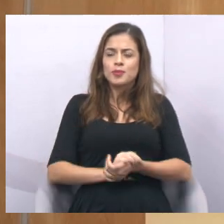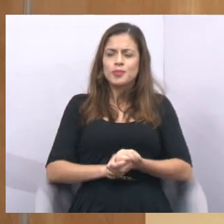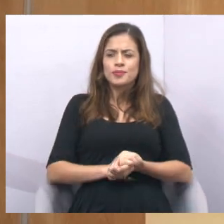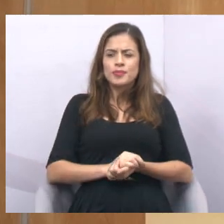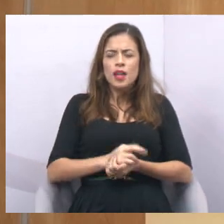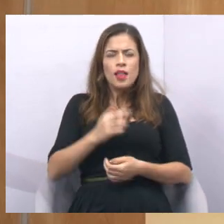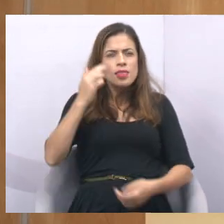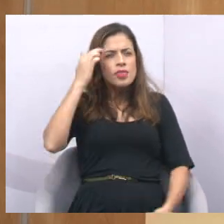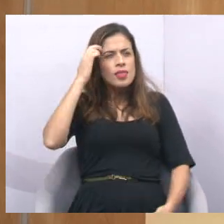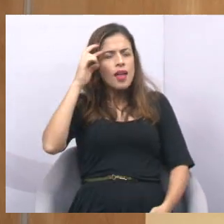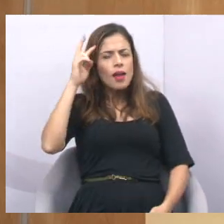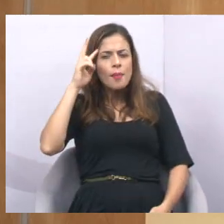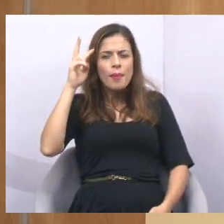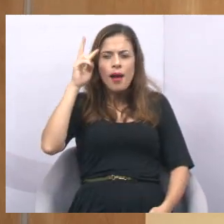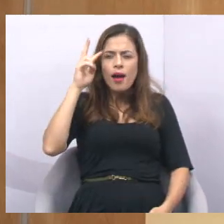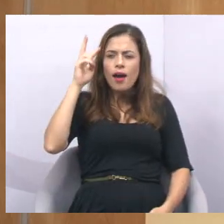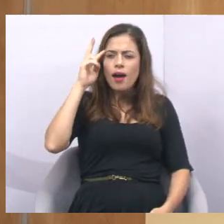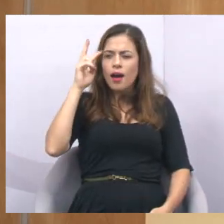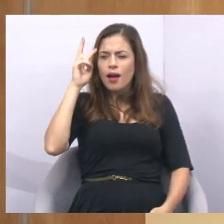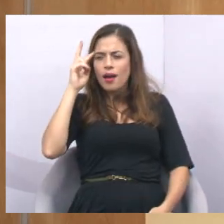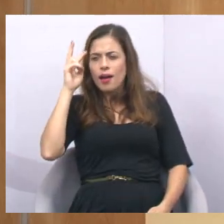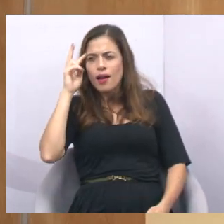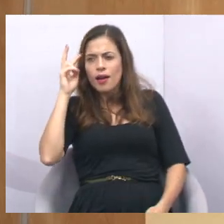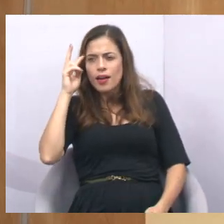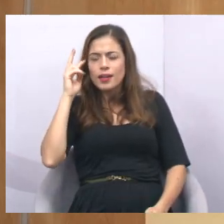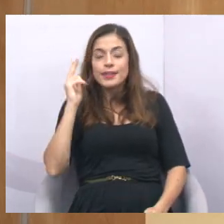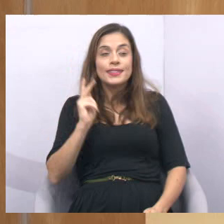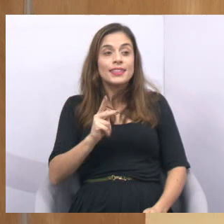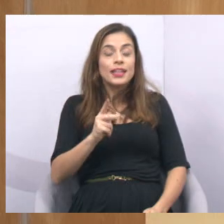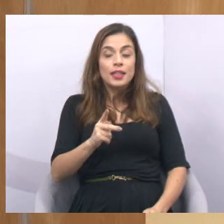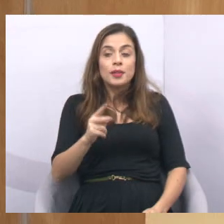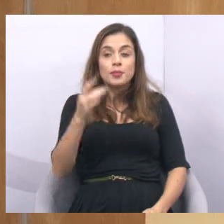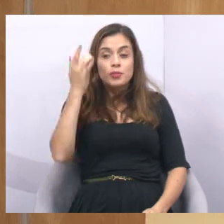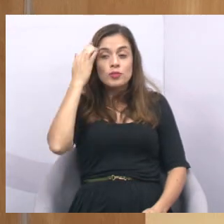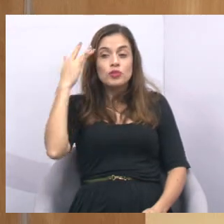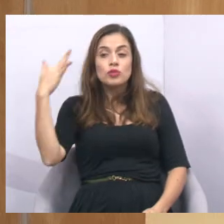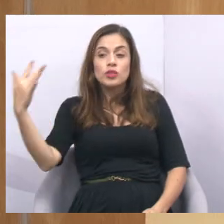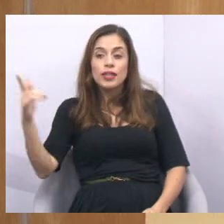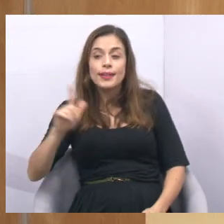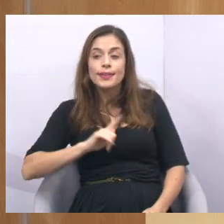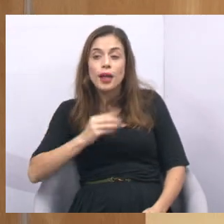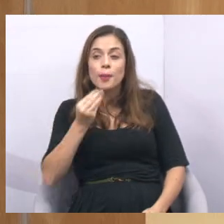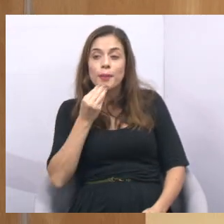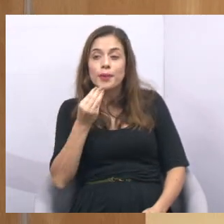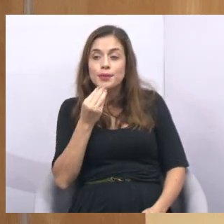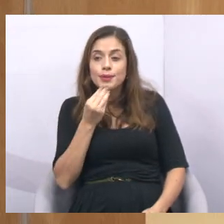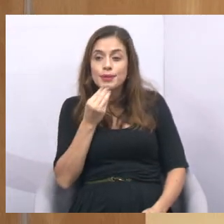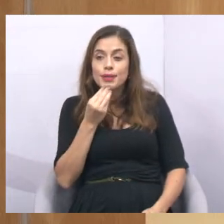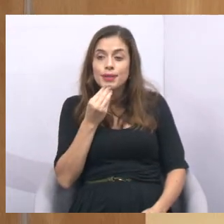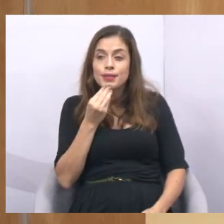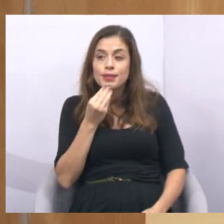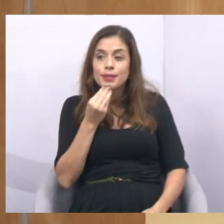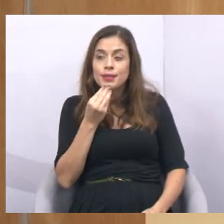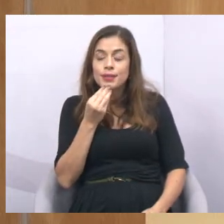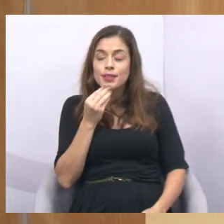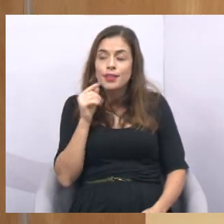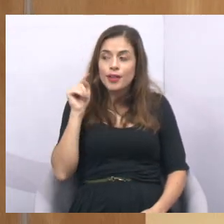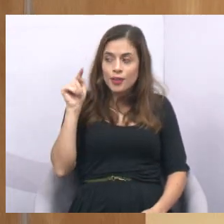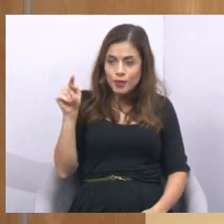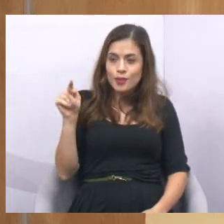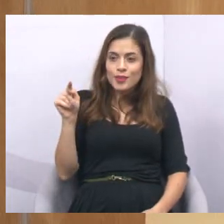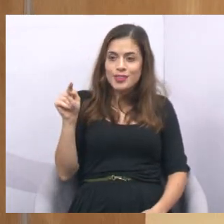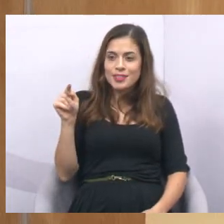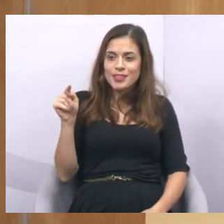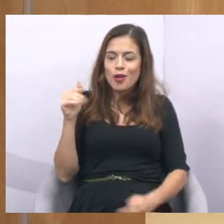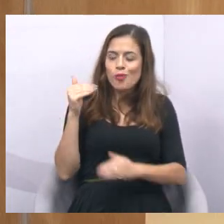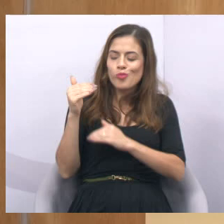minha cabeça. Eu falei, gente, eu sempre sonhei um dia ter essa oportunidade. E você, Edivar, você foi